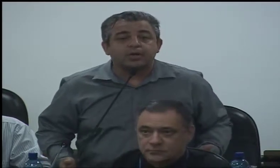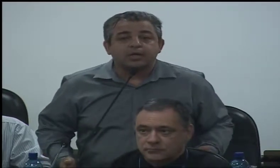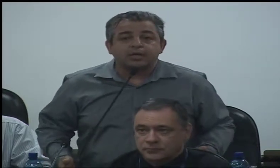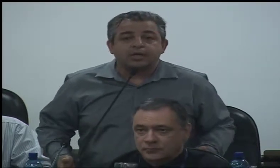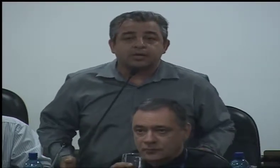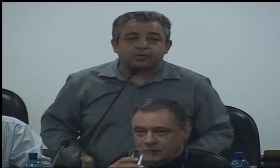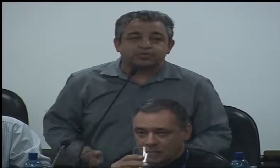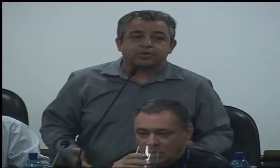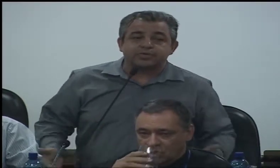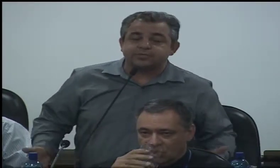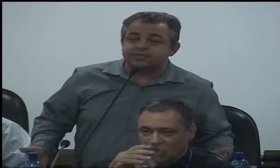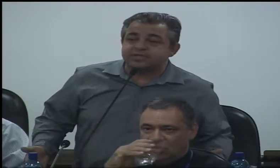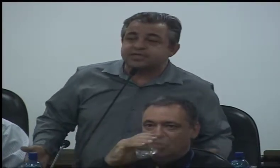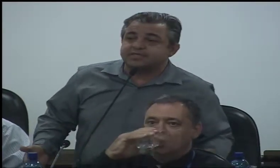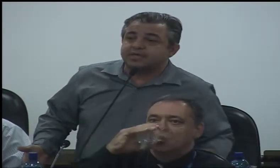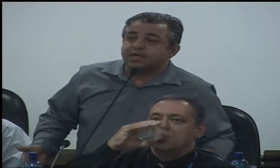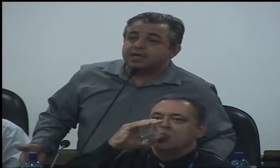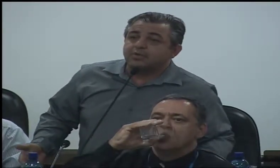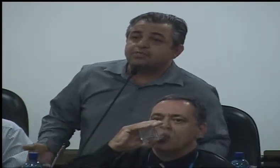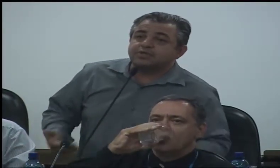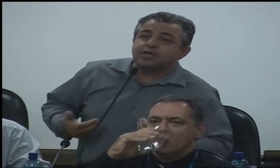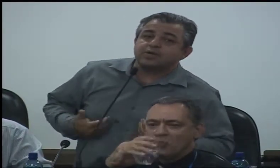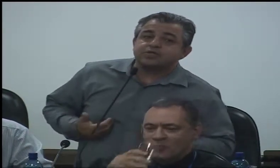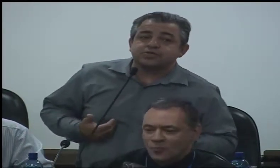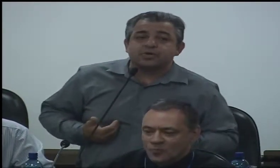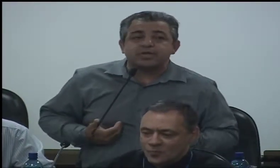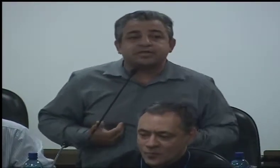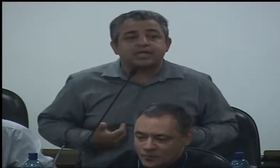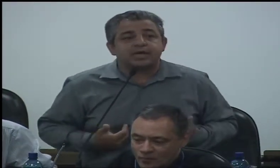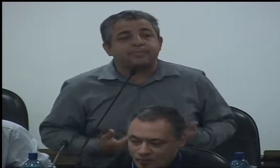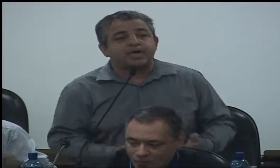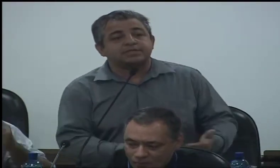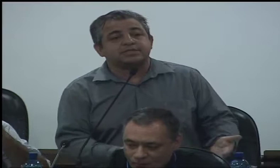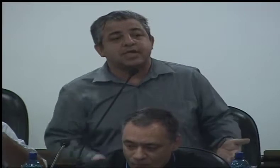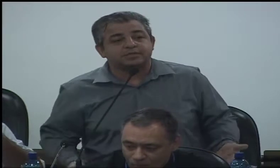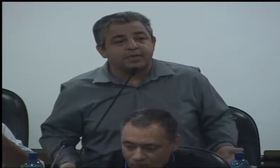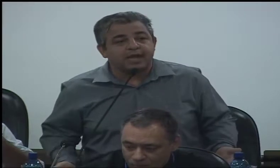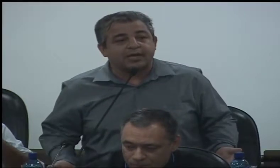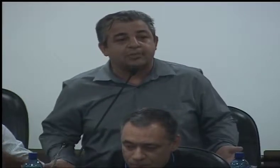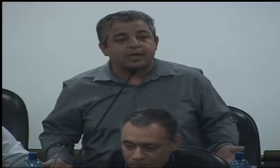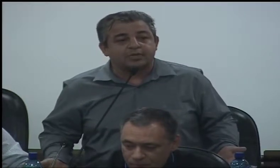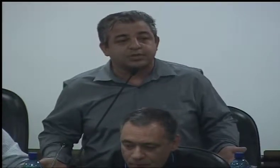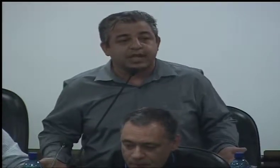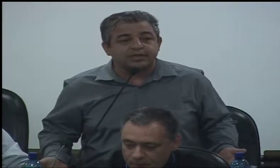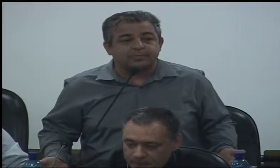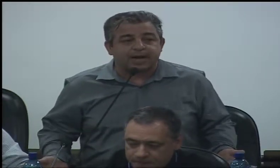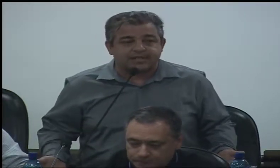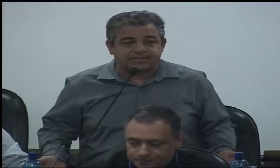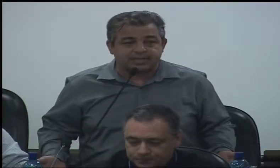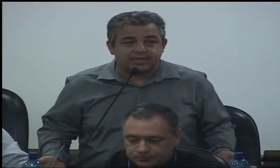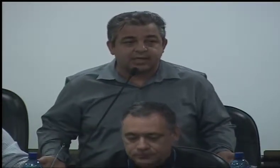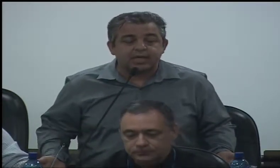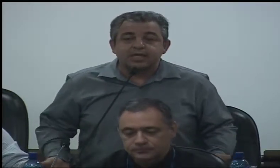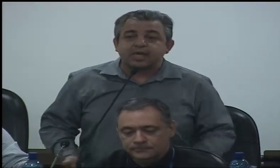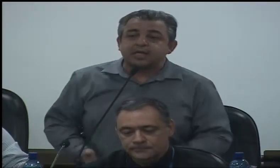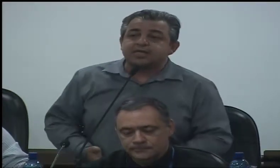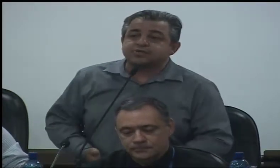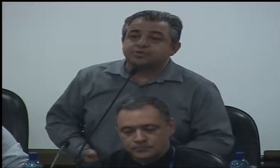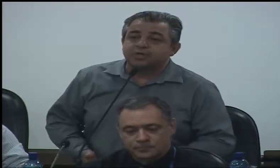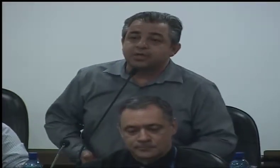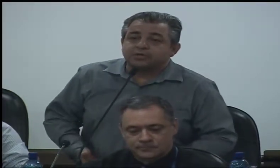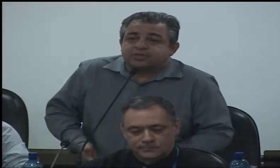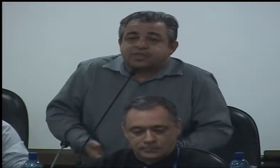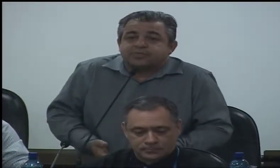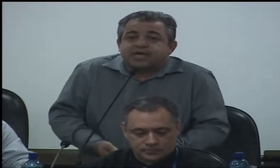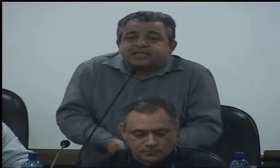pontual, né, como o senhor mesmo disse, eu não vou ter condições se de repente ter expirado a minha quantidade de passes ali. E é